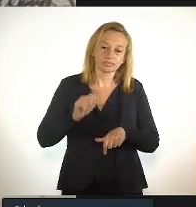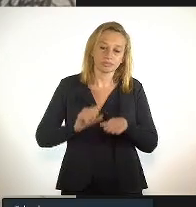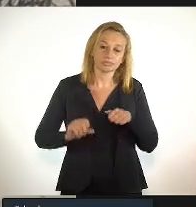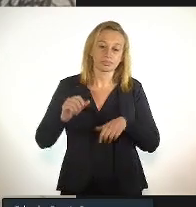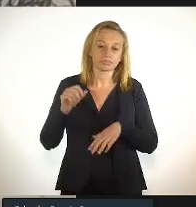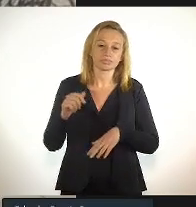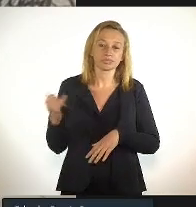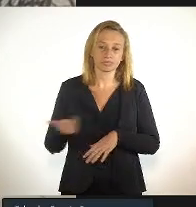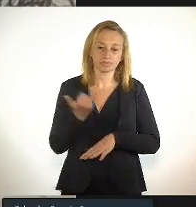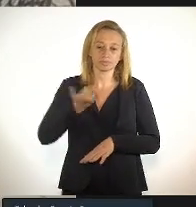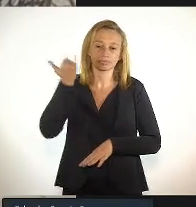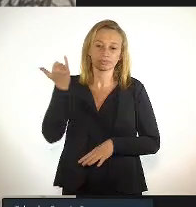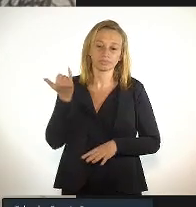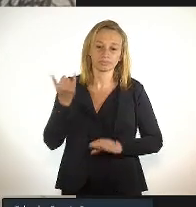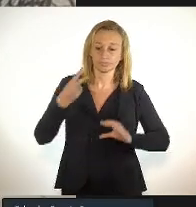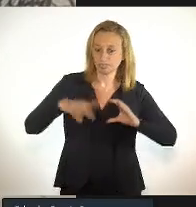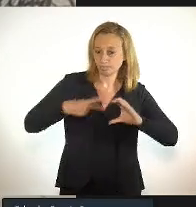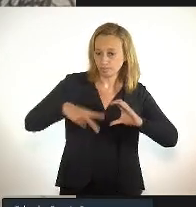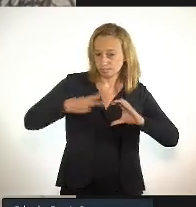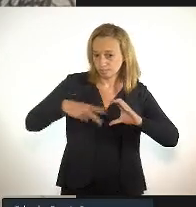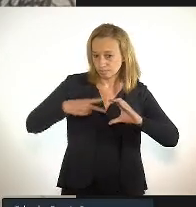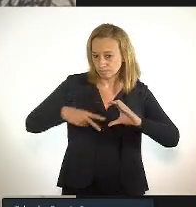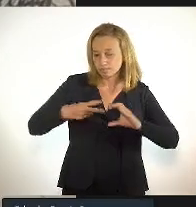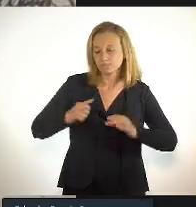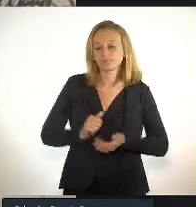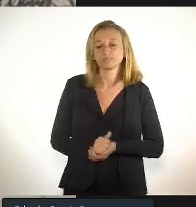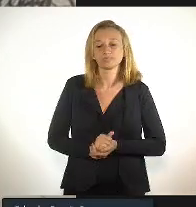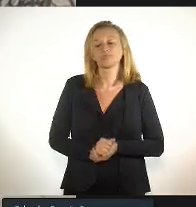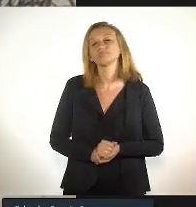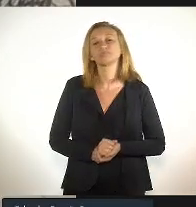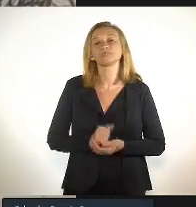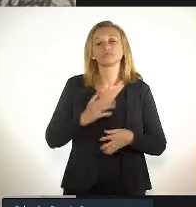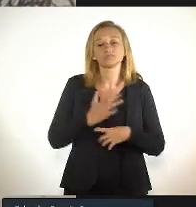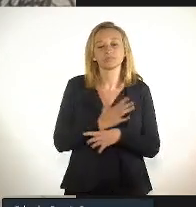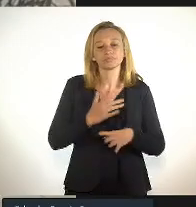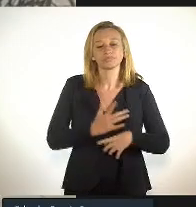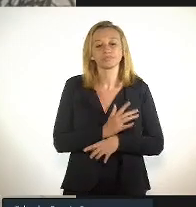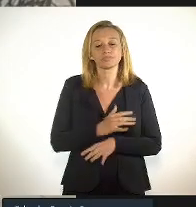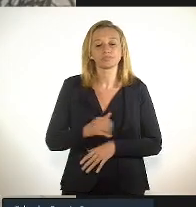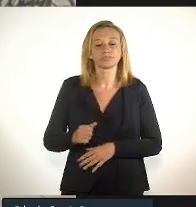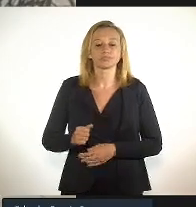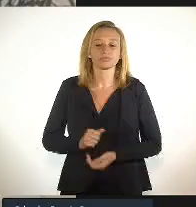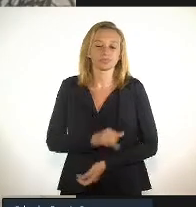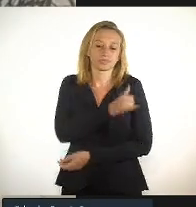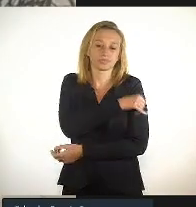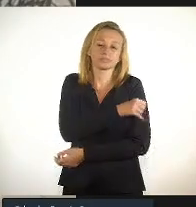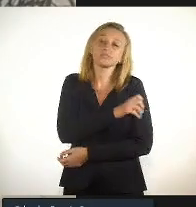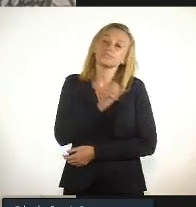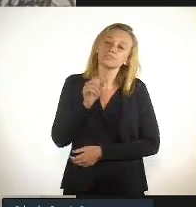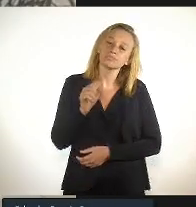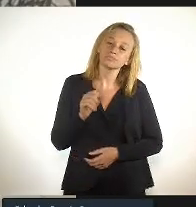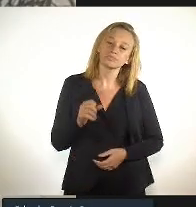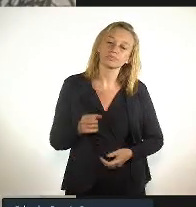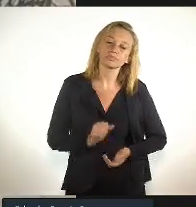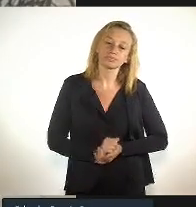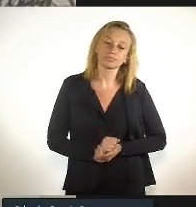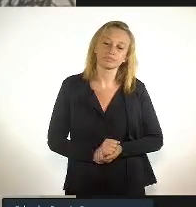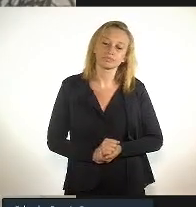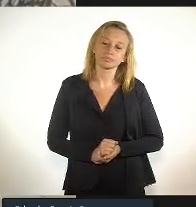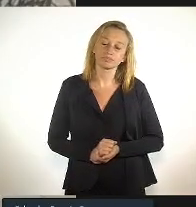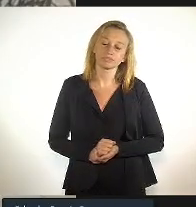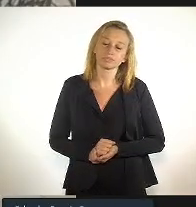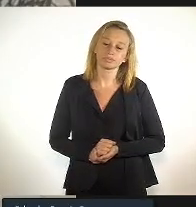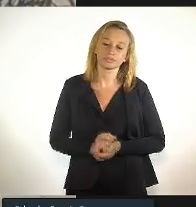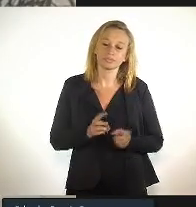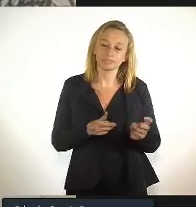importante nas câmaras de vereadores e vereadoras das cidades do Rio de Janeiro, é muito simbólico